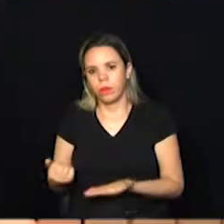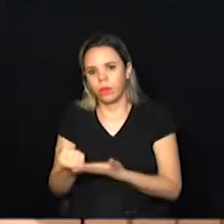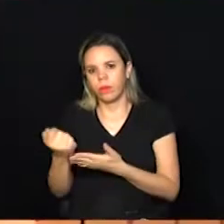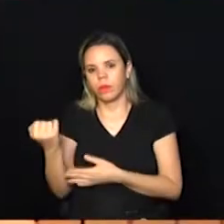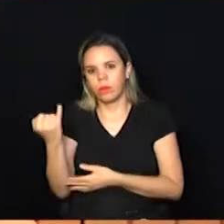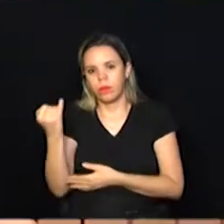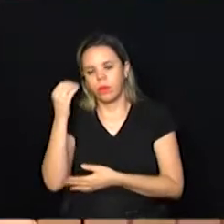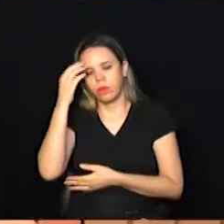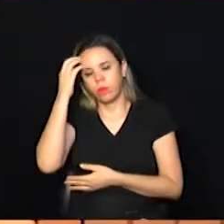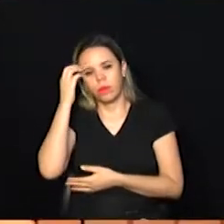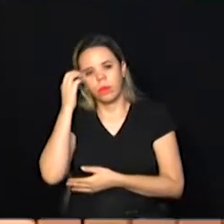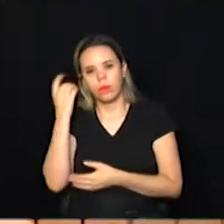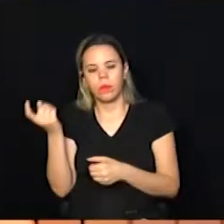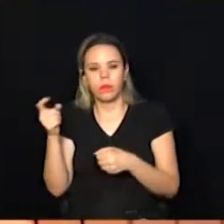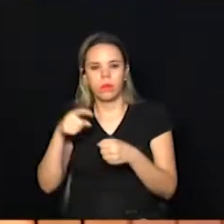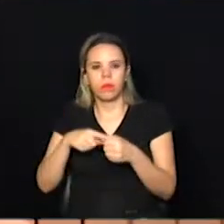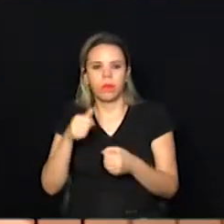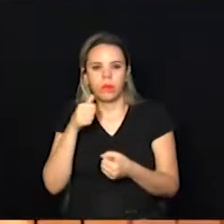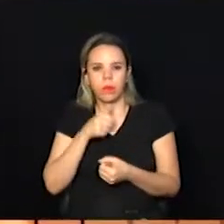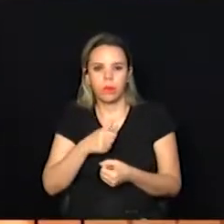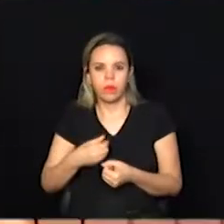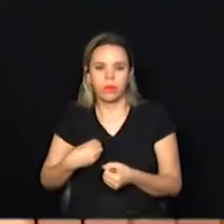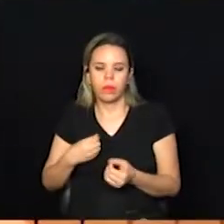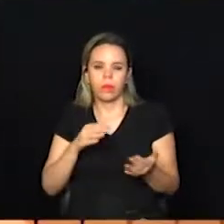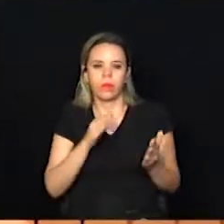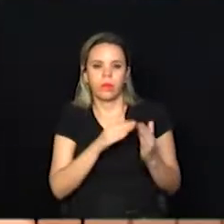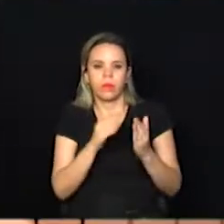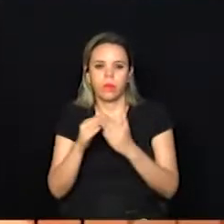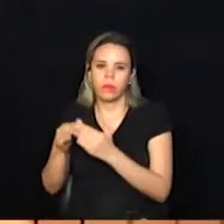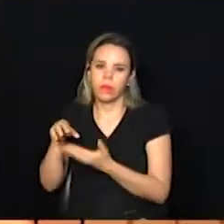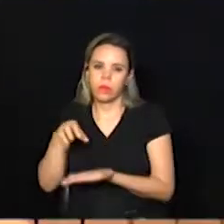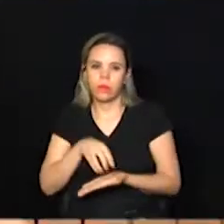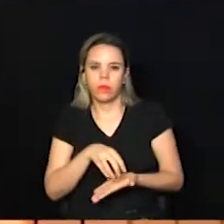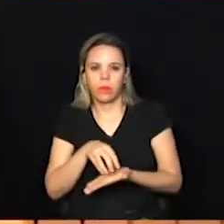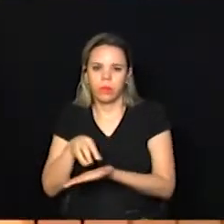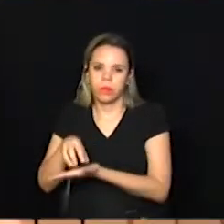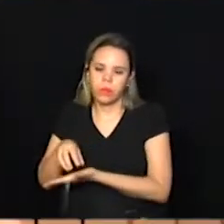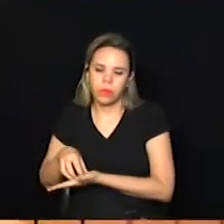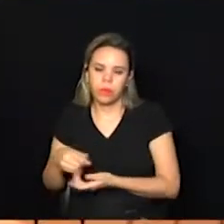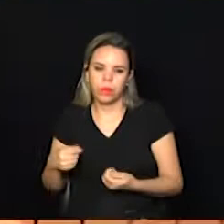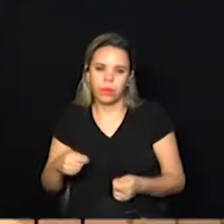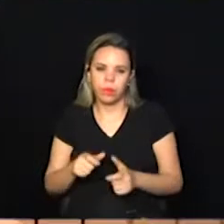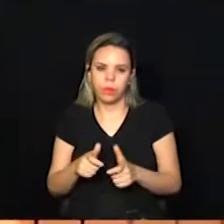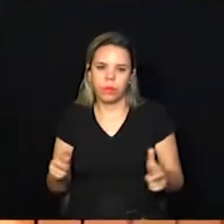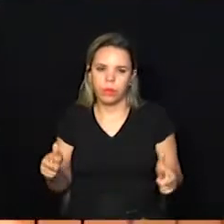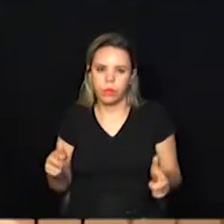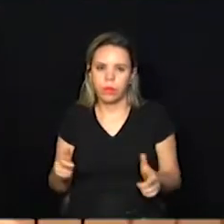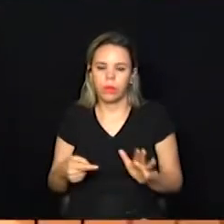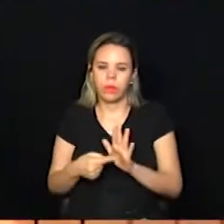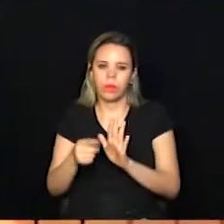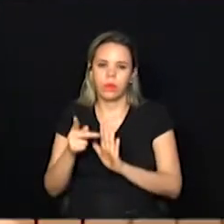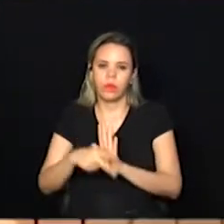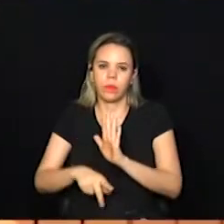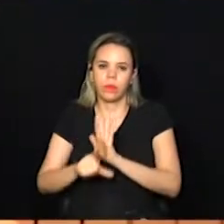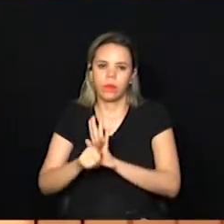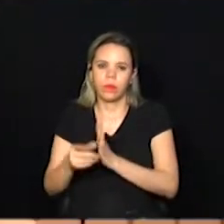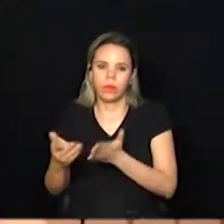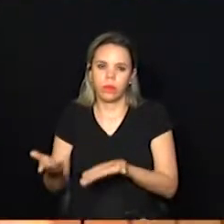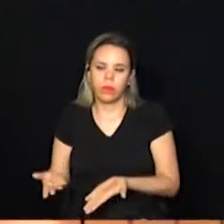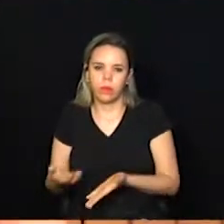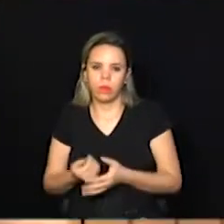importante, que é voltado para as mulheres que estão em abrigamento, né? E a necessidade da expansão. Eu apresentei um projeto de lei,